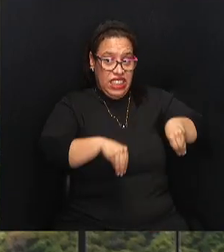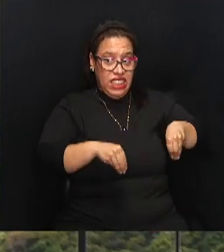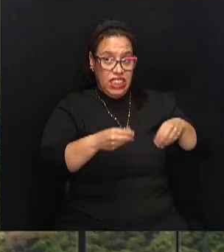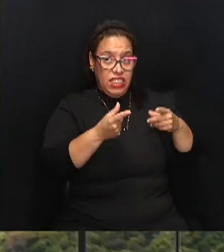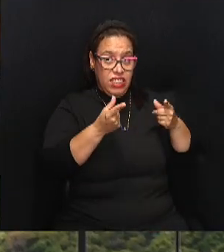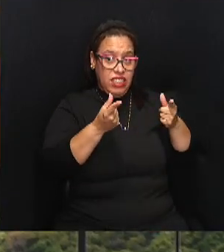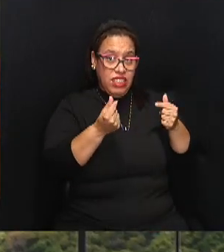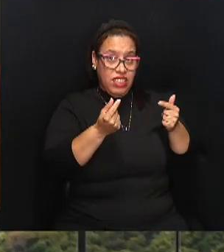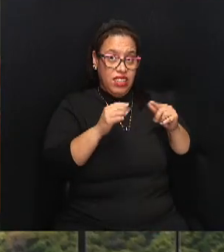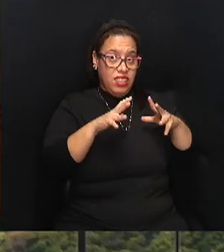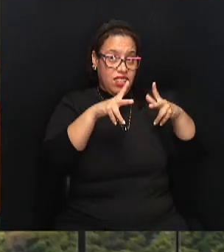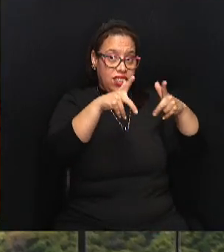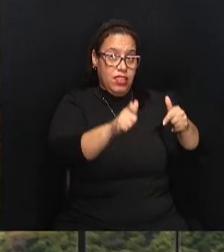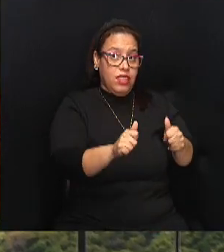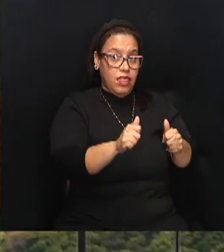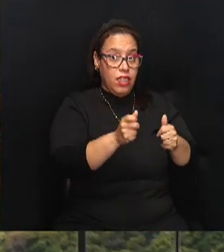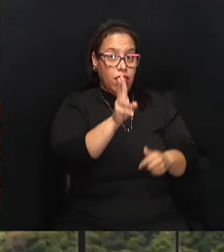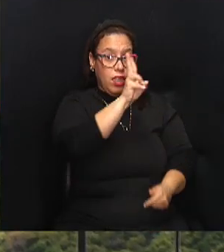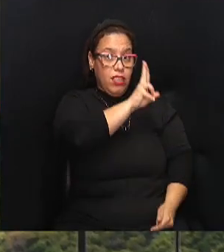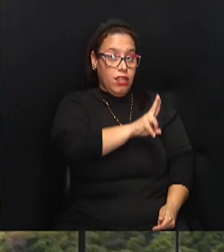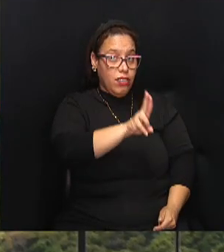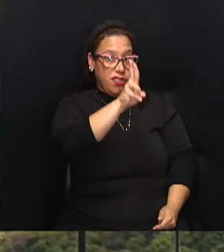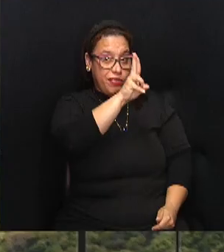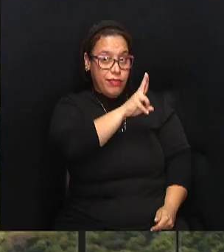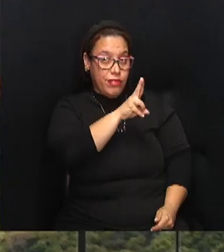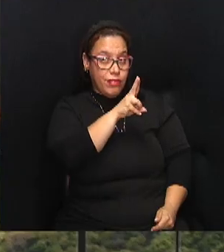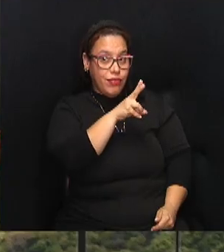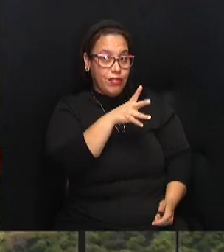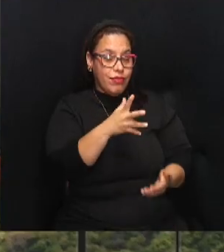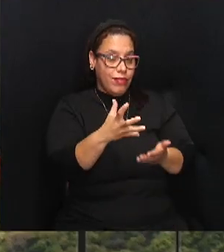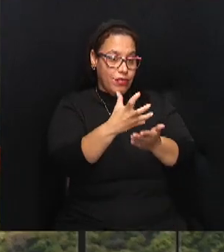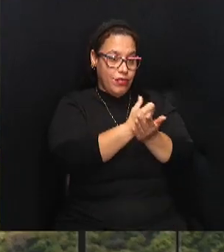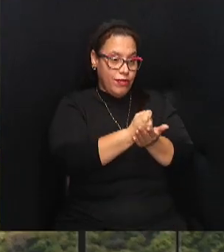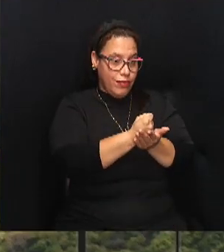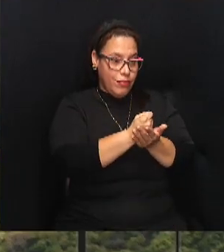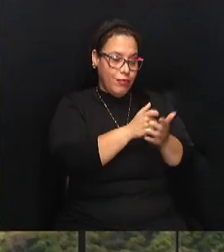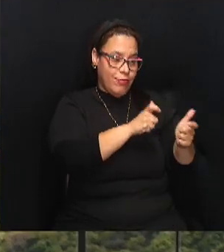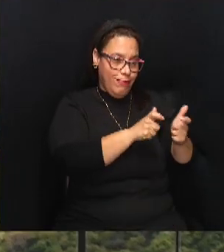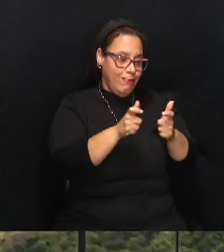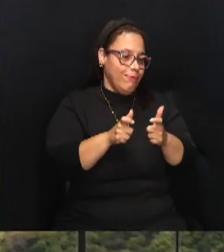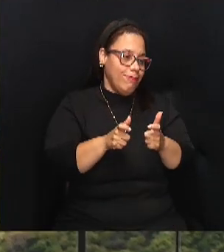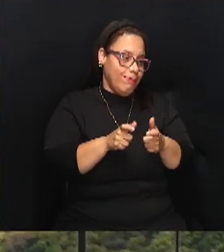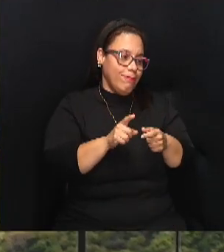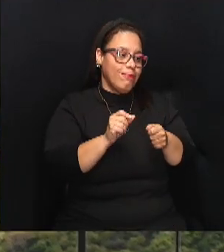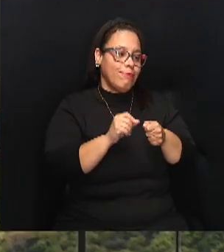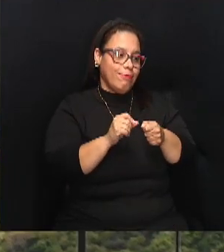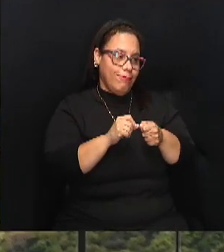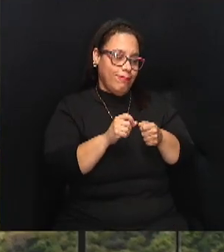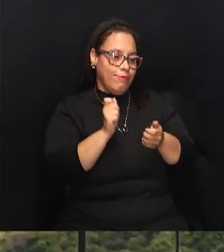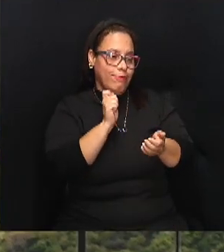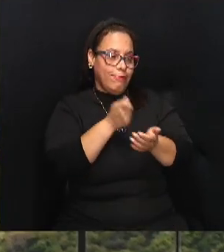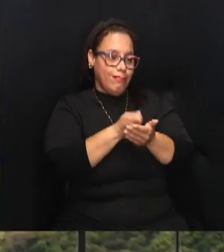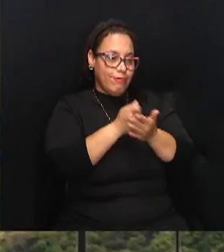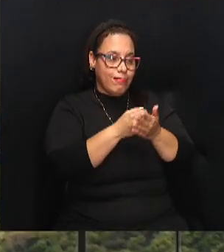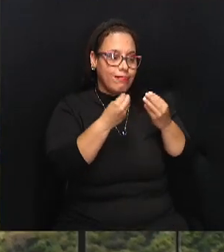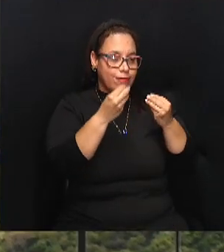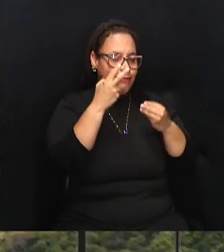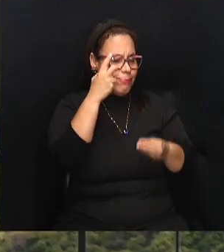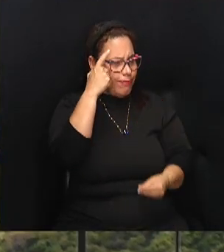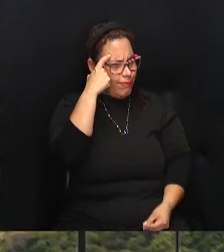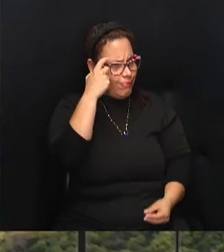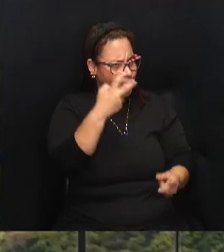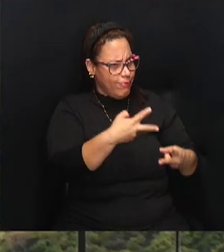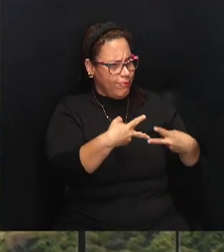já está todo sendo utilizado. E aí teria que tirar de algum lugar para realizar esses pagamentos. Como é que vocês enxergam